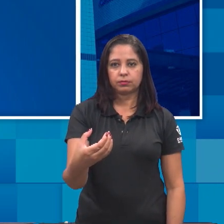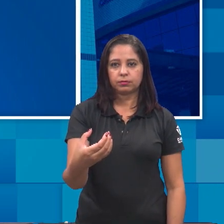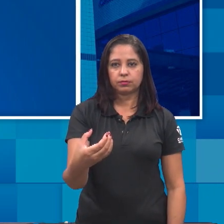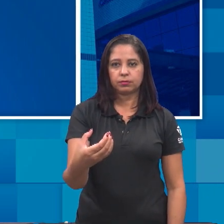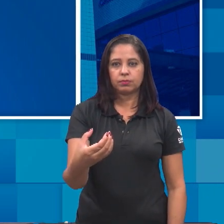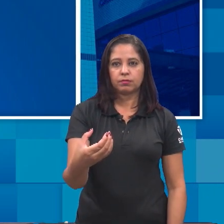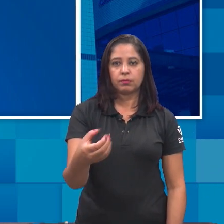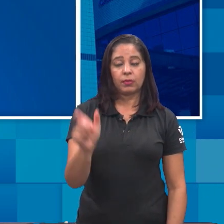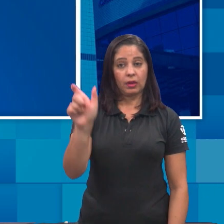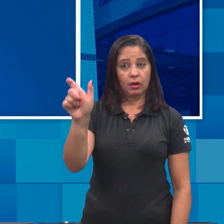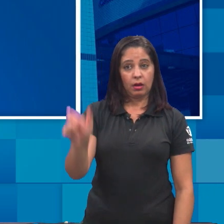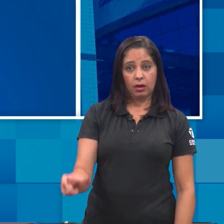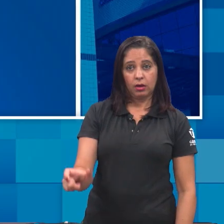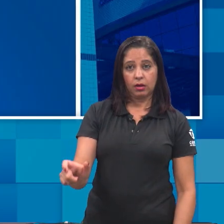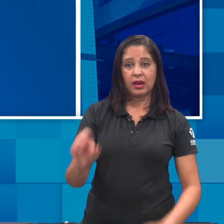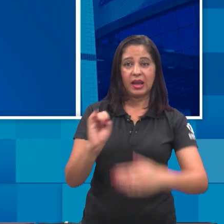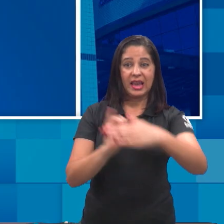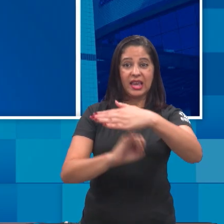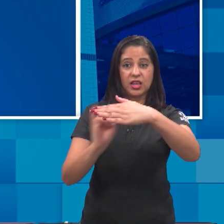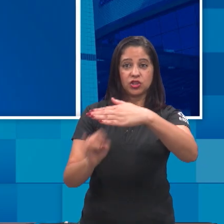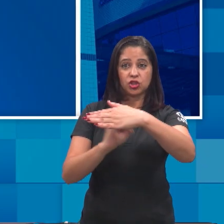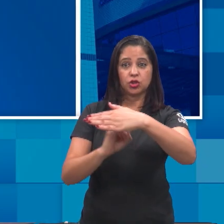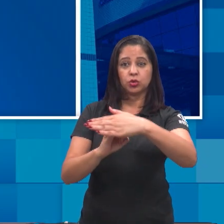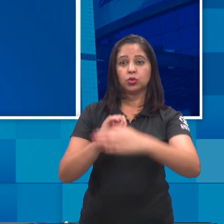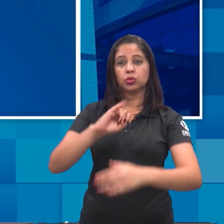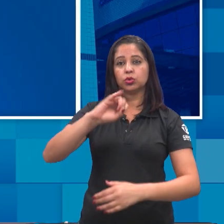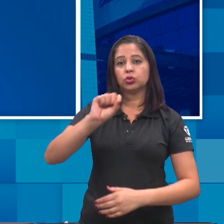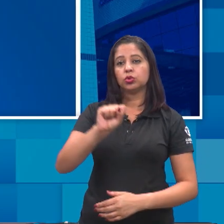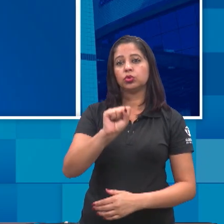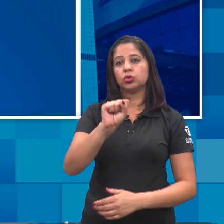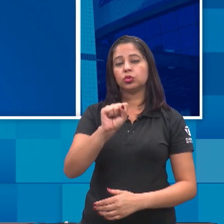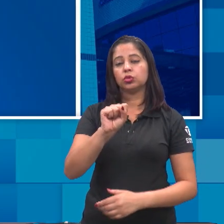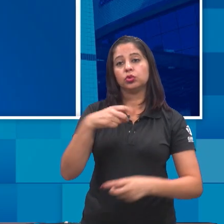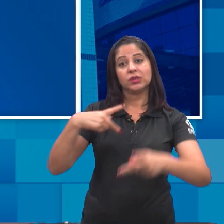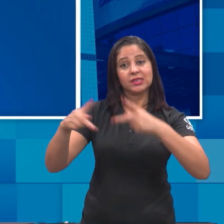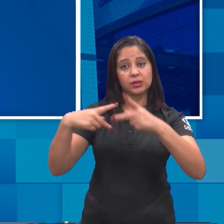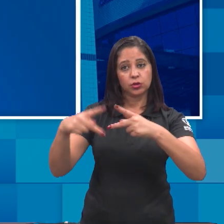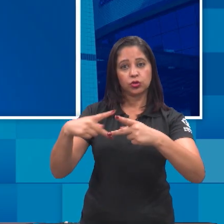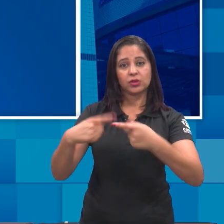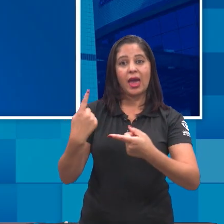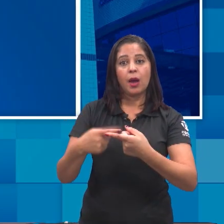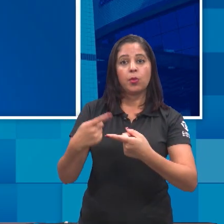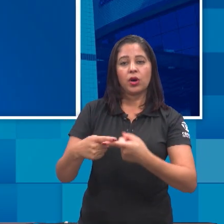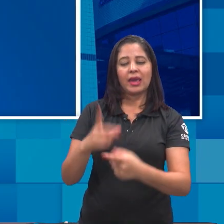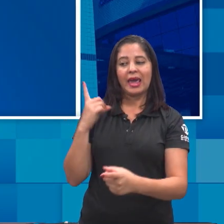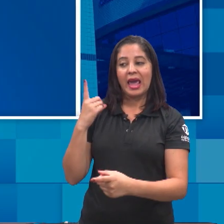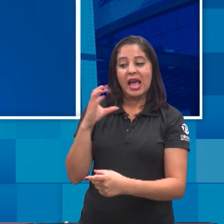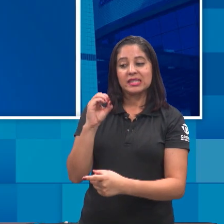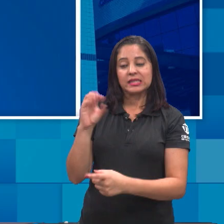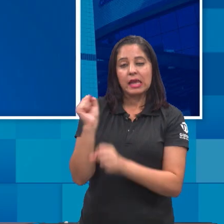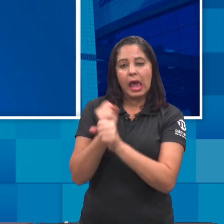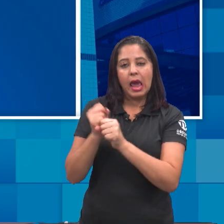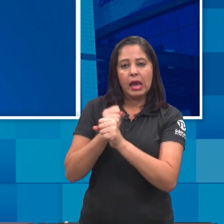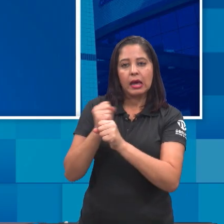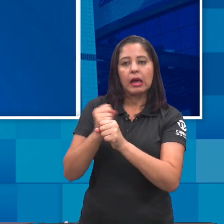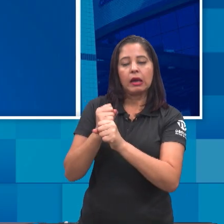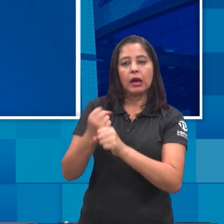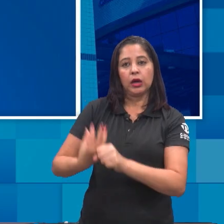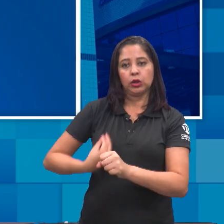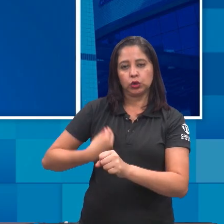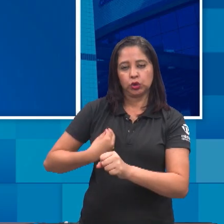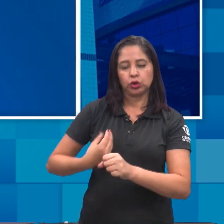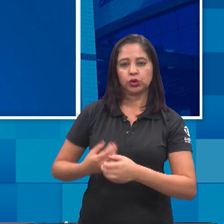Passos ao Instituto São José pelos seus 100 anos de existência. Rito ordinário.